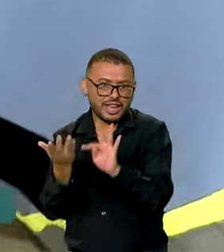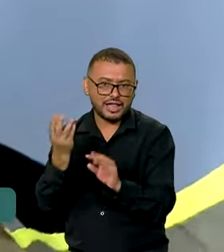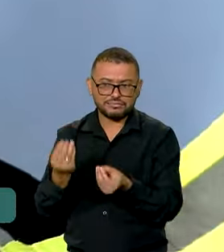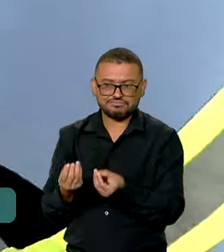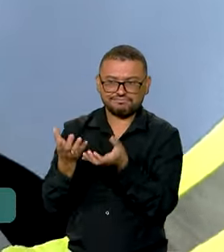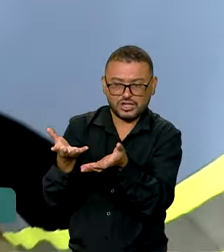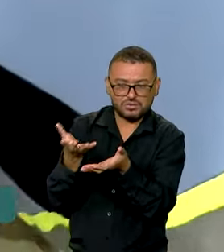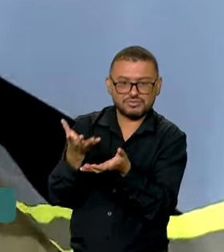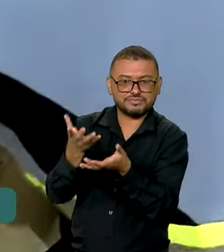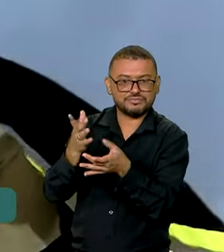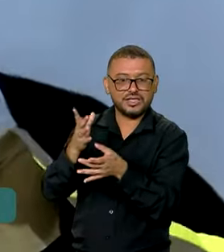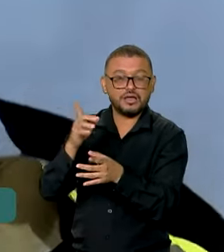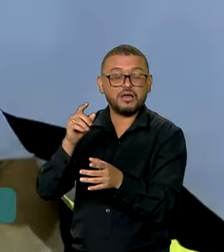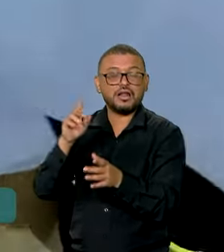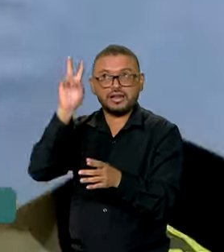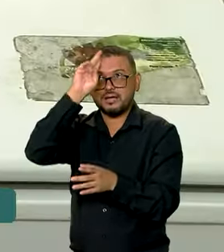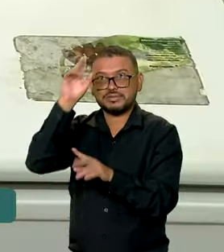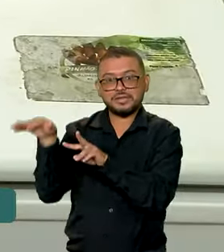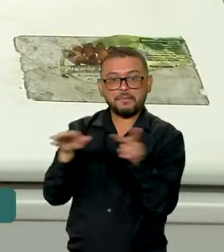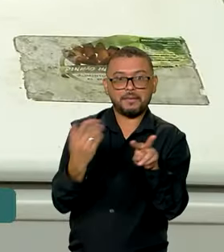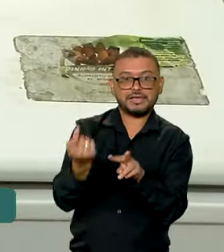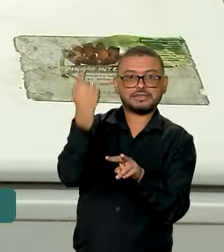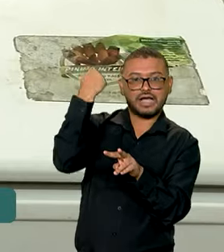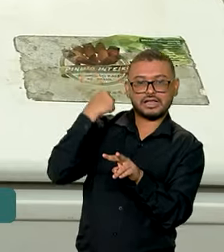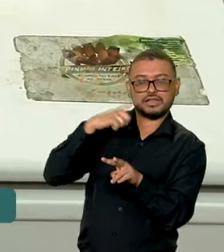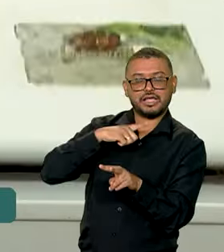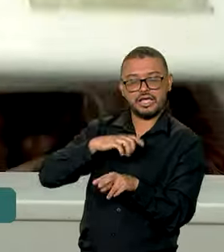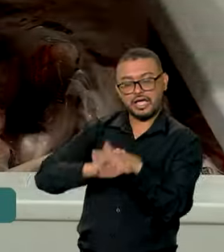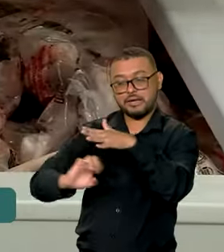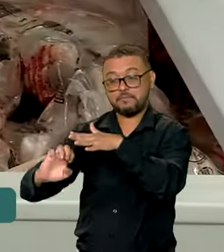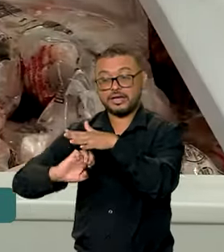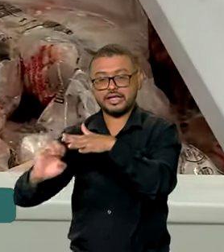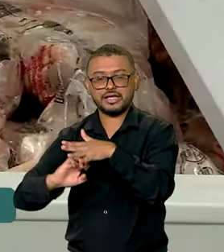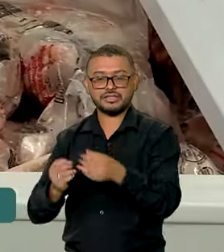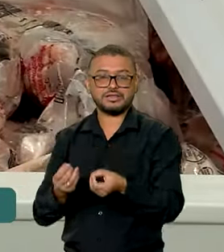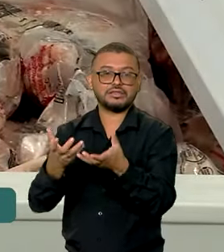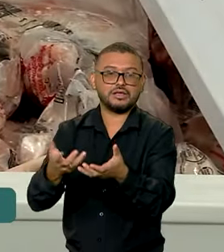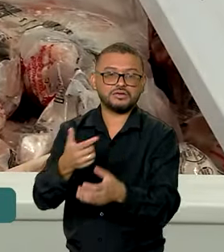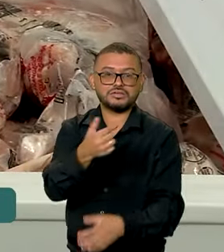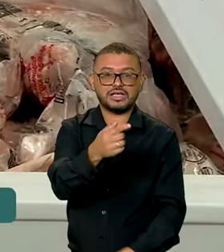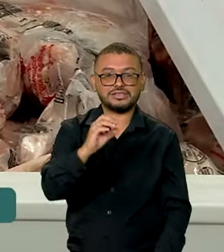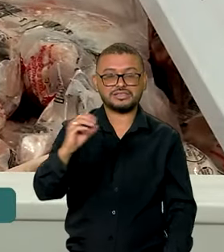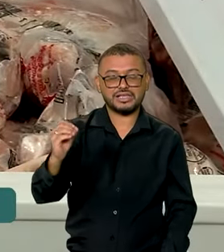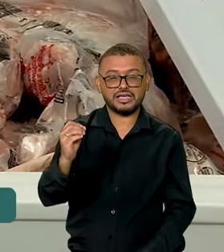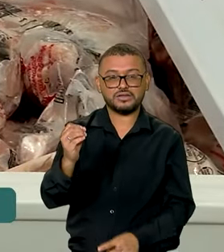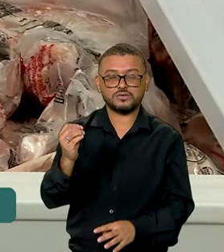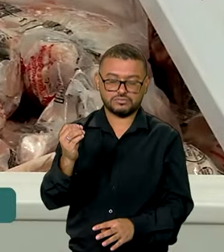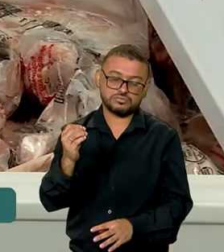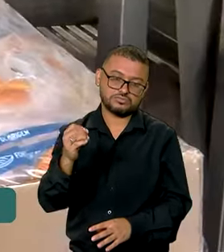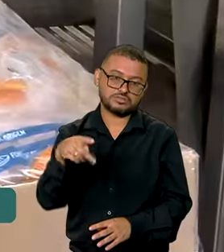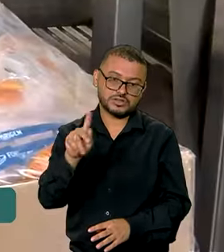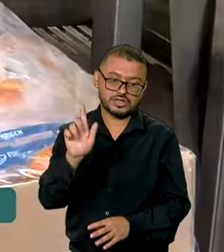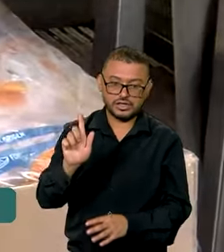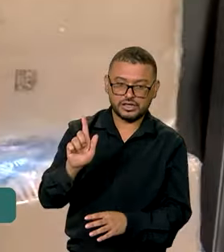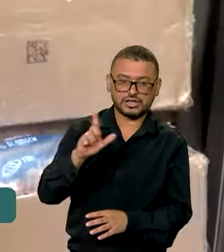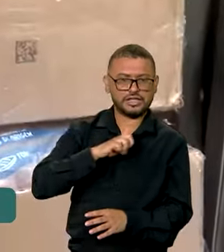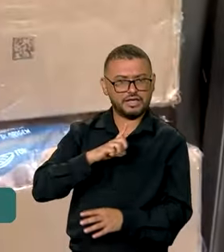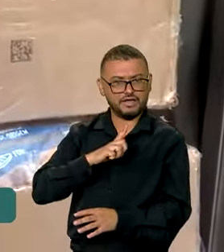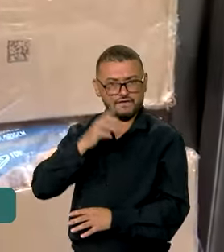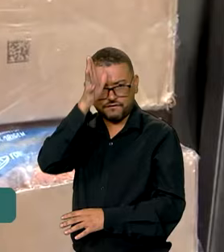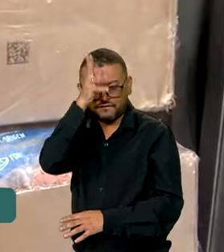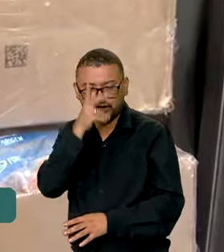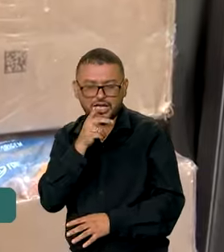produto. Na primeira doação, na semana passada, a empresa distribuiu 700 quilos de carne de frango. A proteína